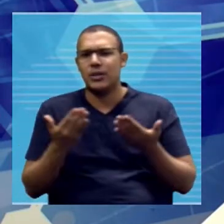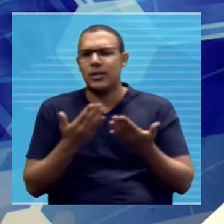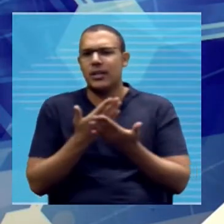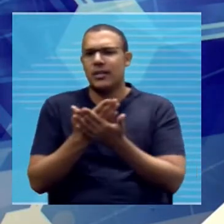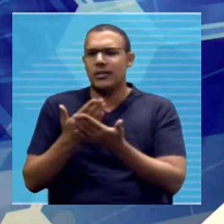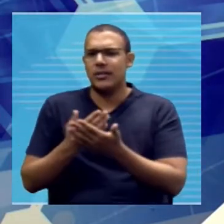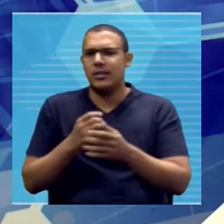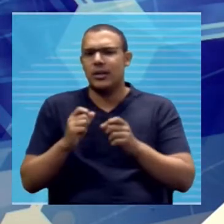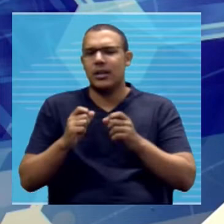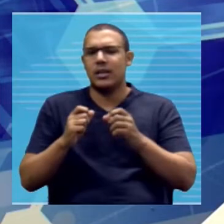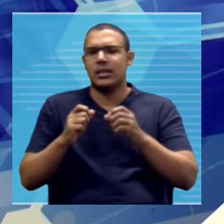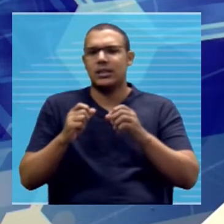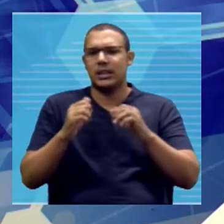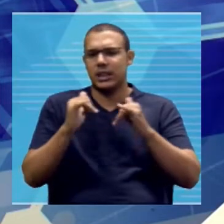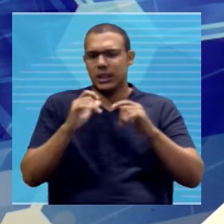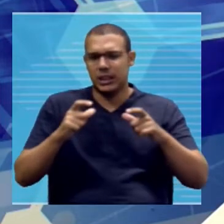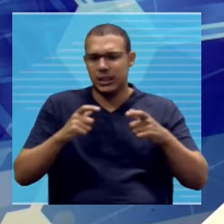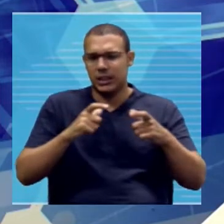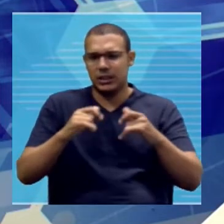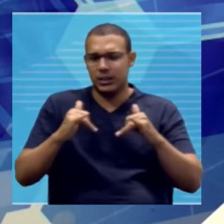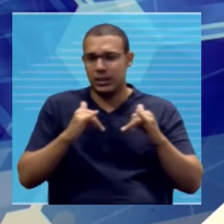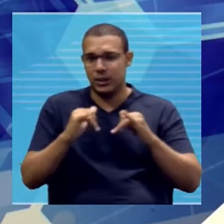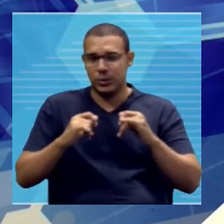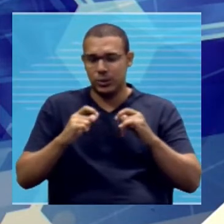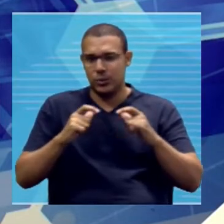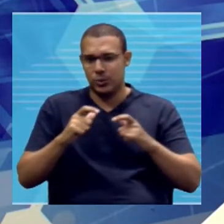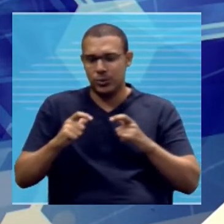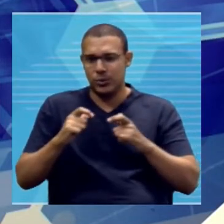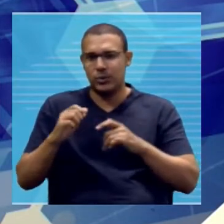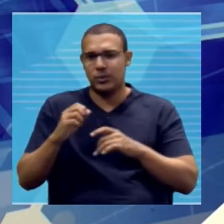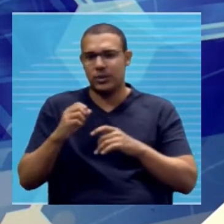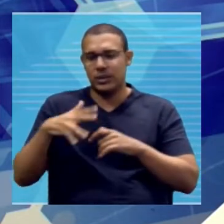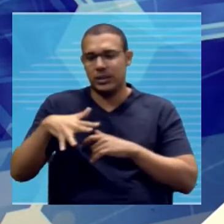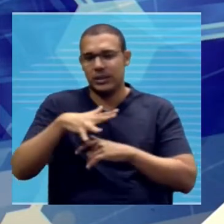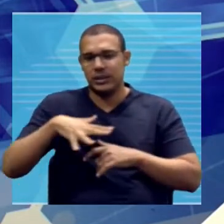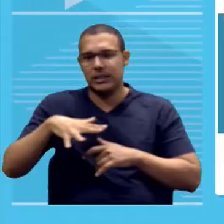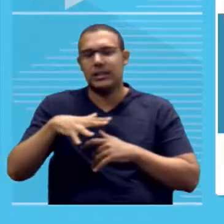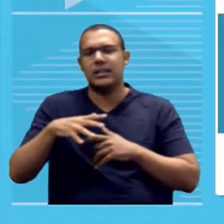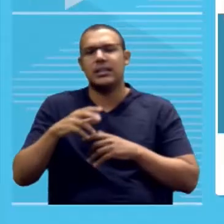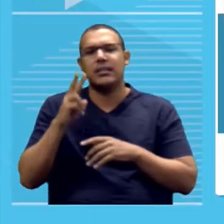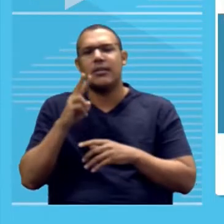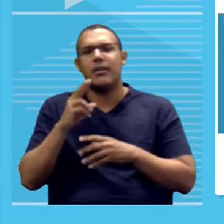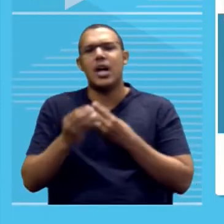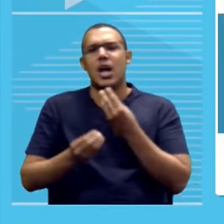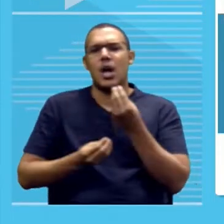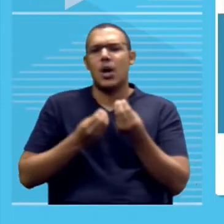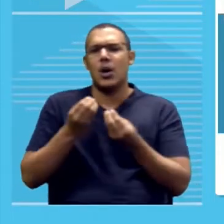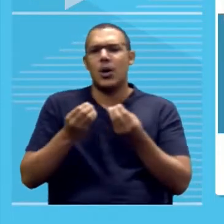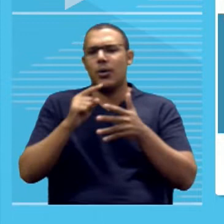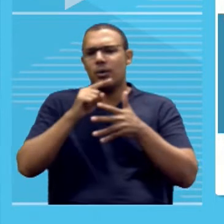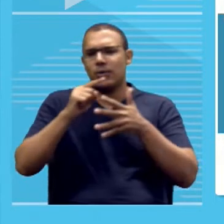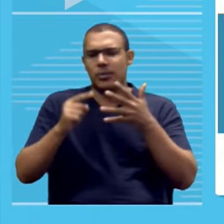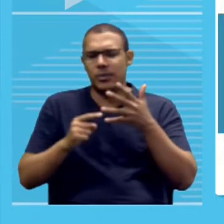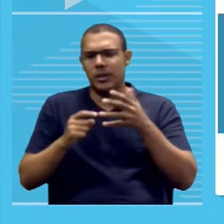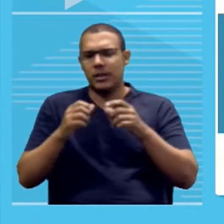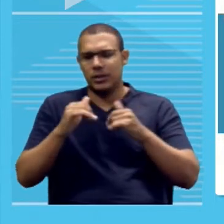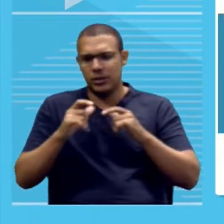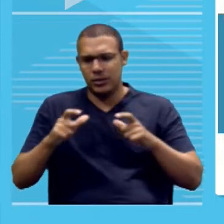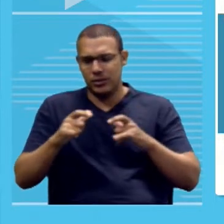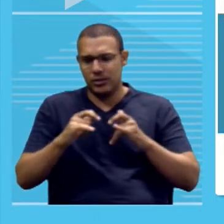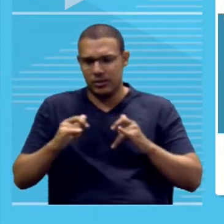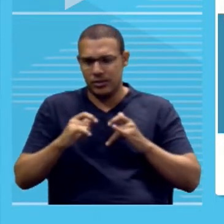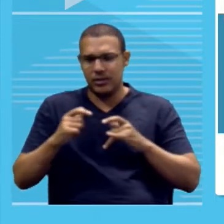parte de circuitos gerais, tá bom? A gente vai ver como se comporta os componentes de um circuito, dar